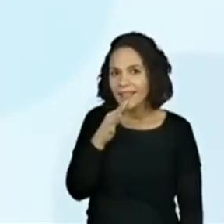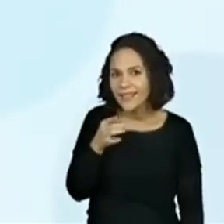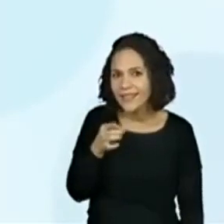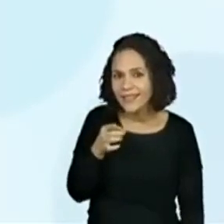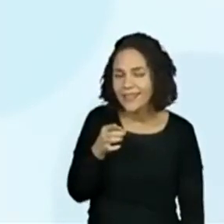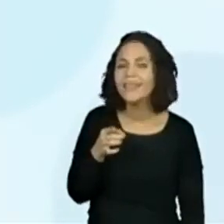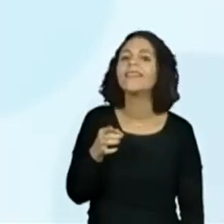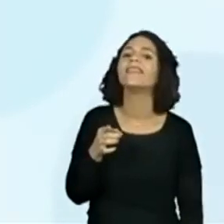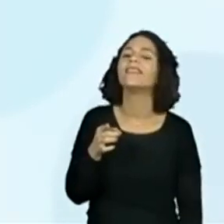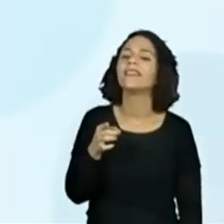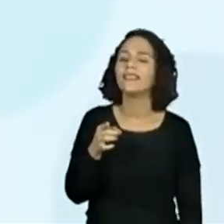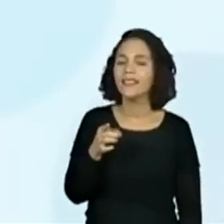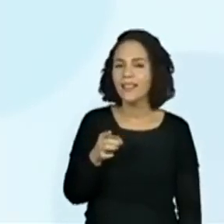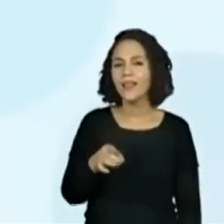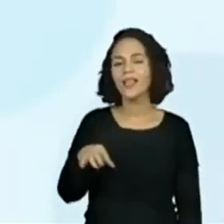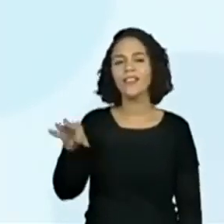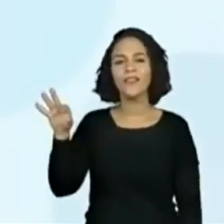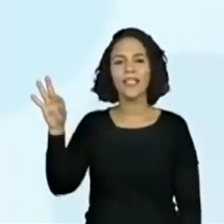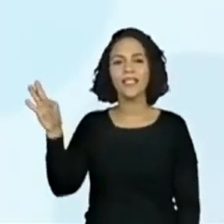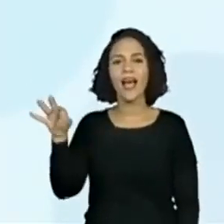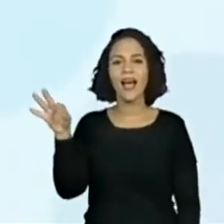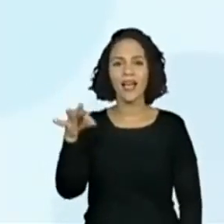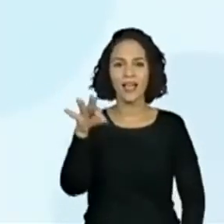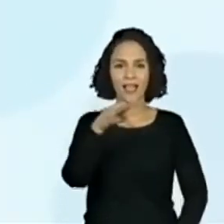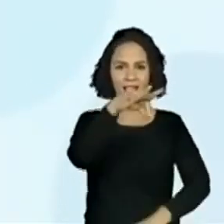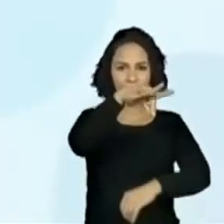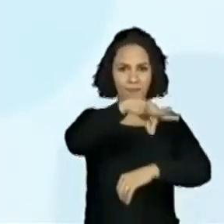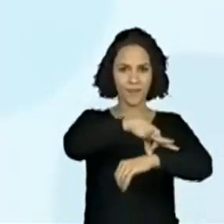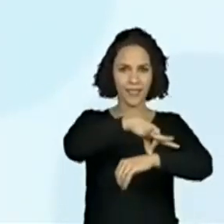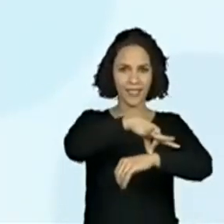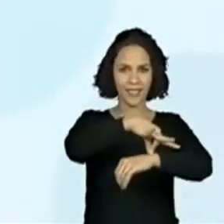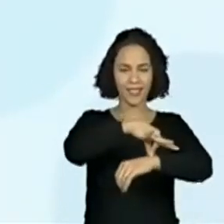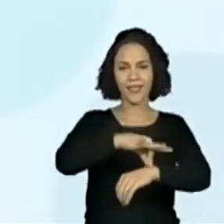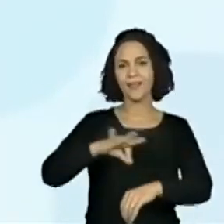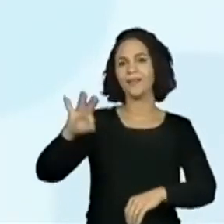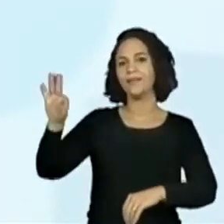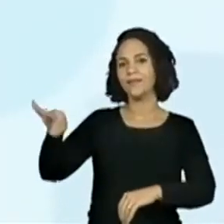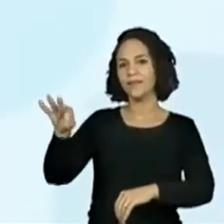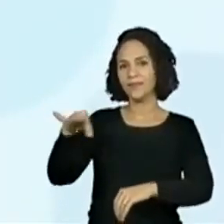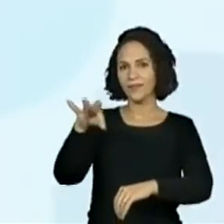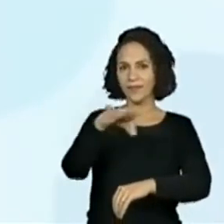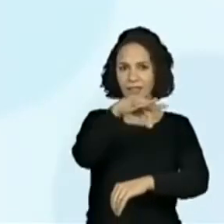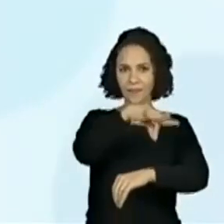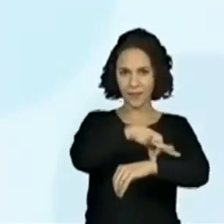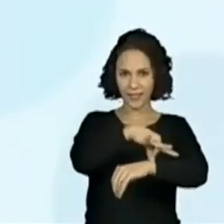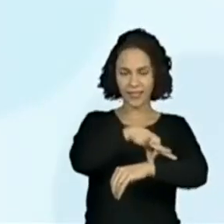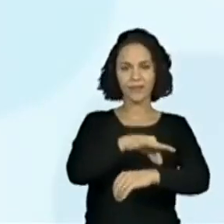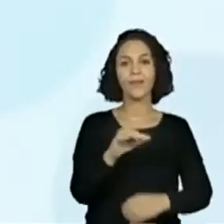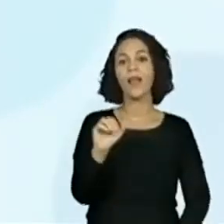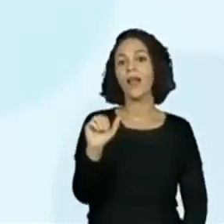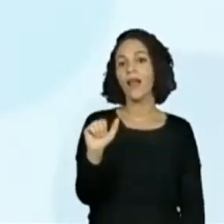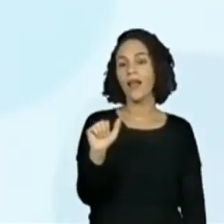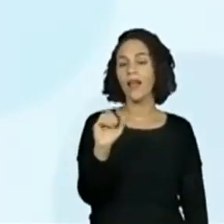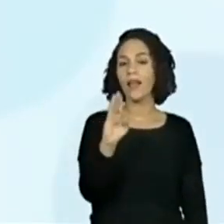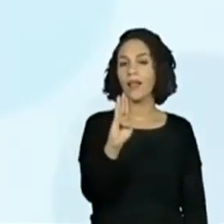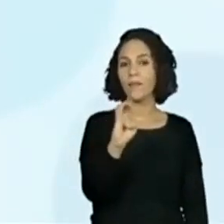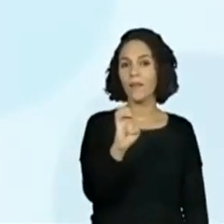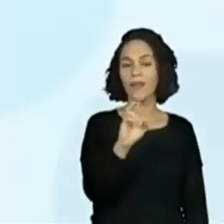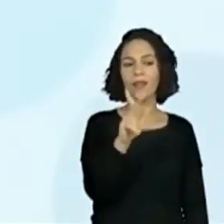Uma abelha. Ela está aí pousada. Vamos registrar aqui, que é uma